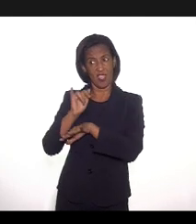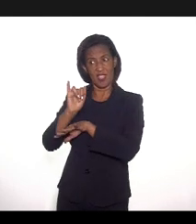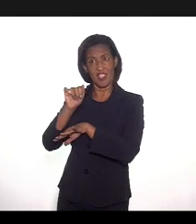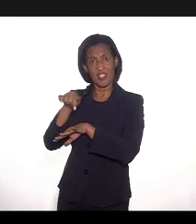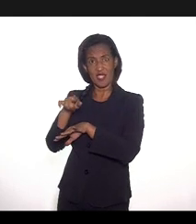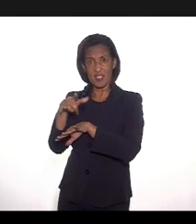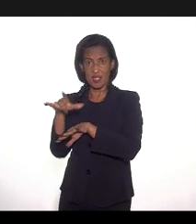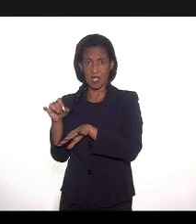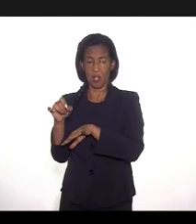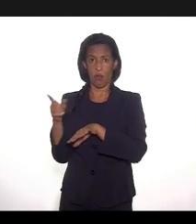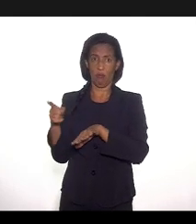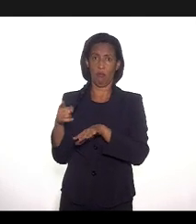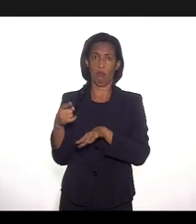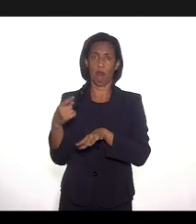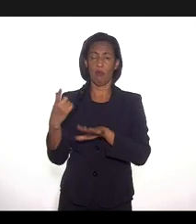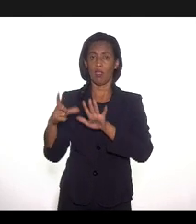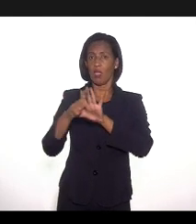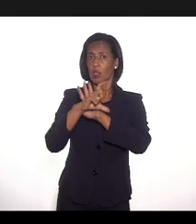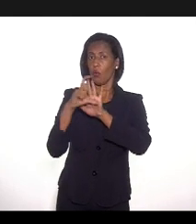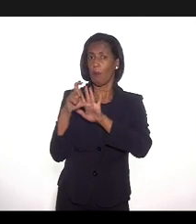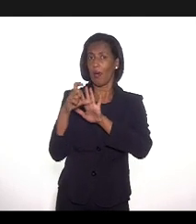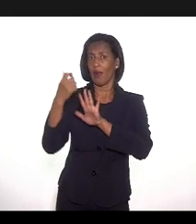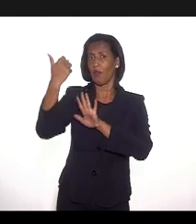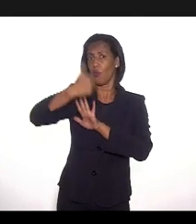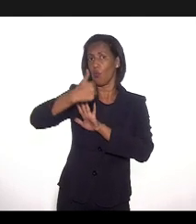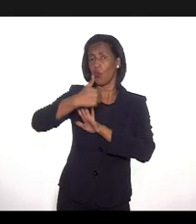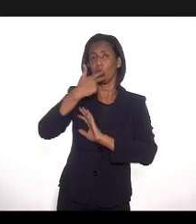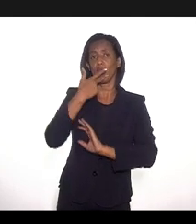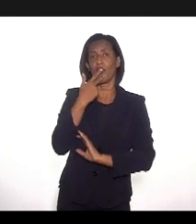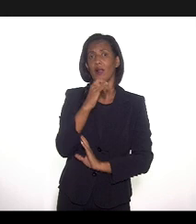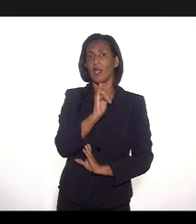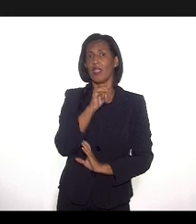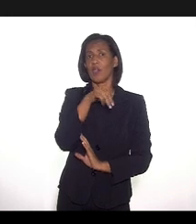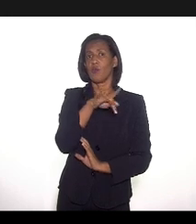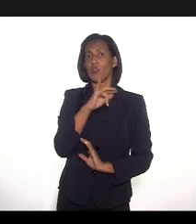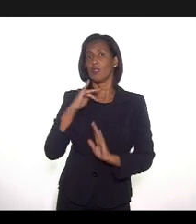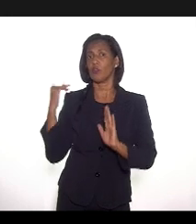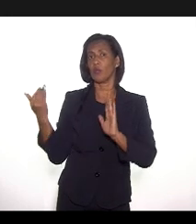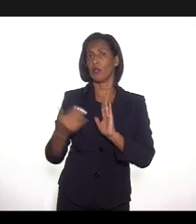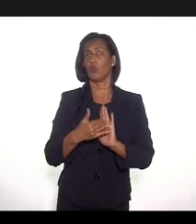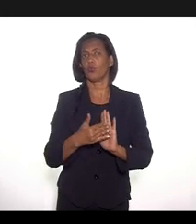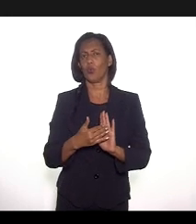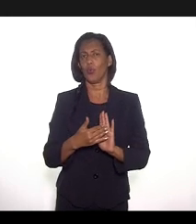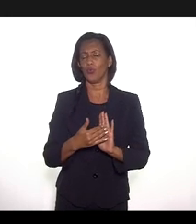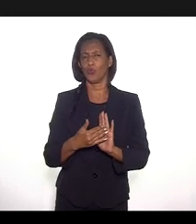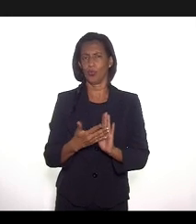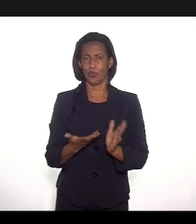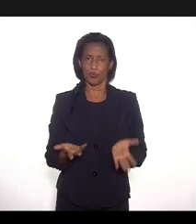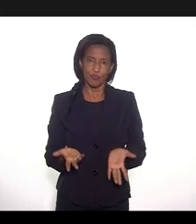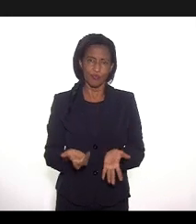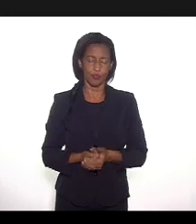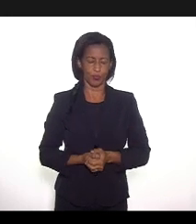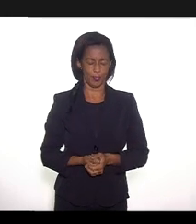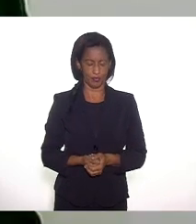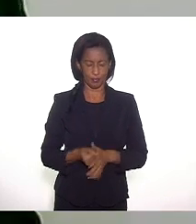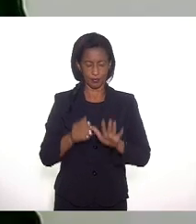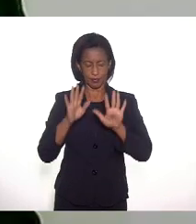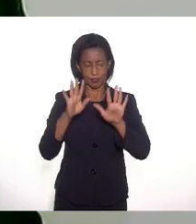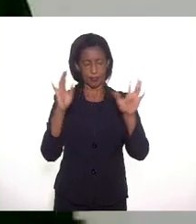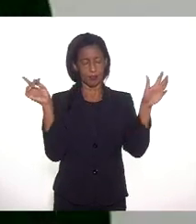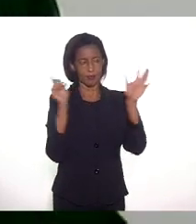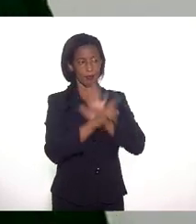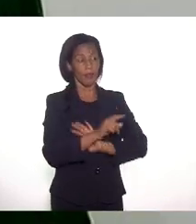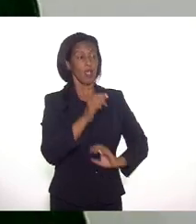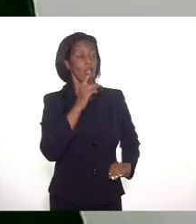isenção. Mas, e o parágrafo único fala da imunidade para todos. No início, só lembrar, Vossa Excelência, que no